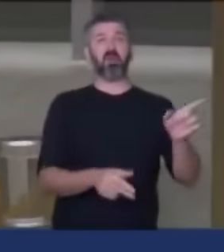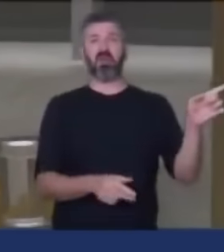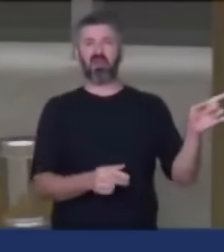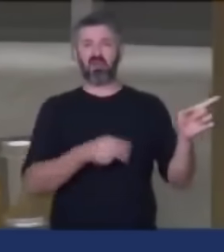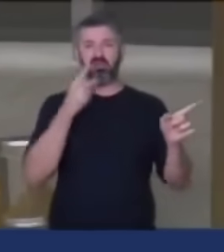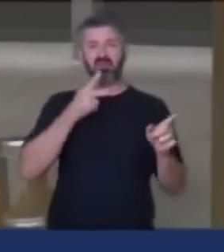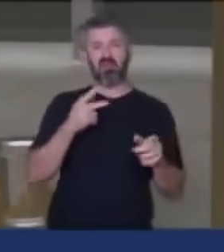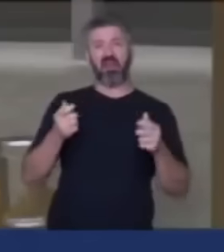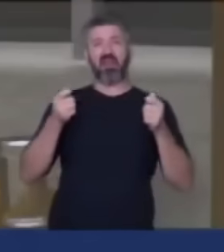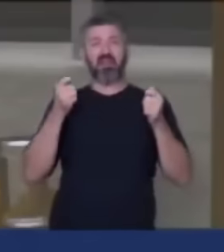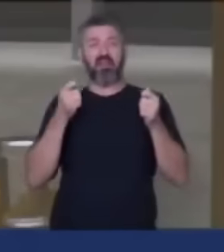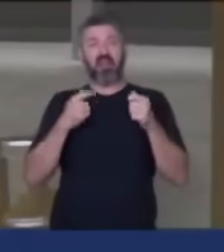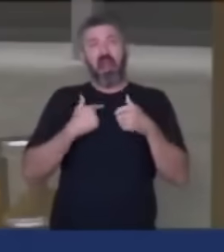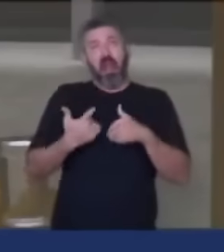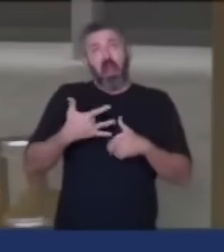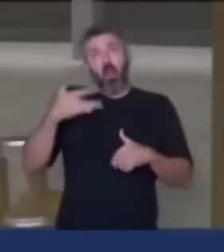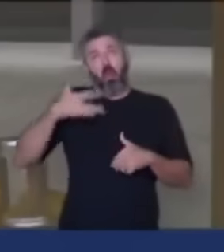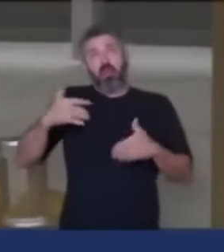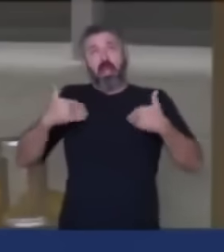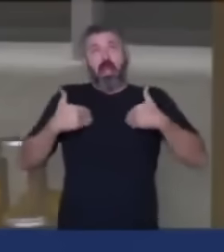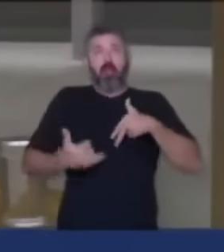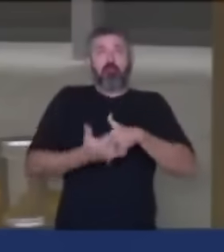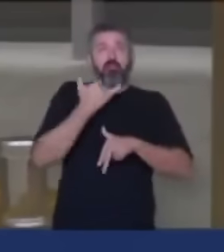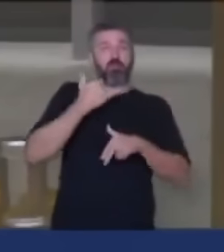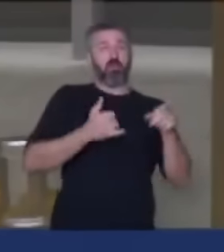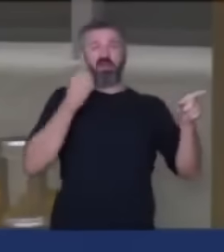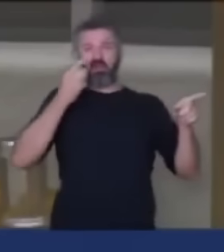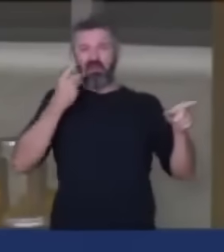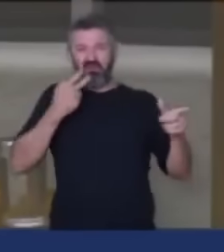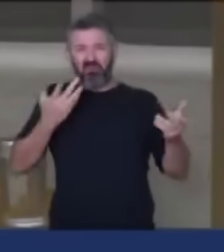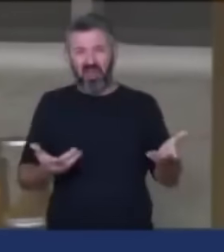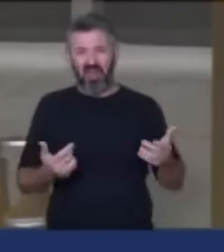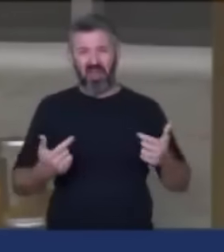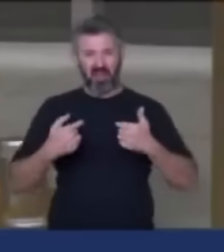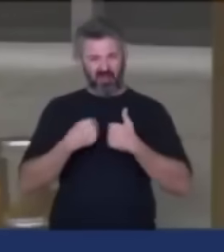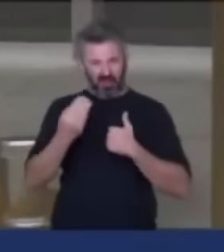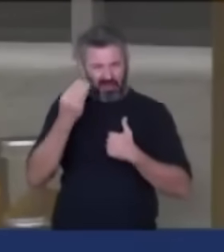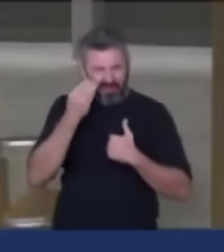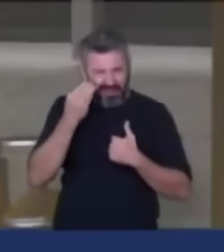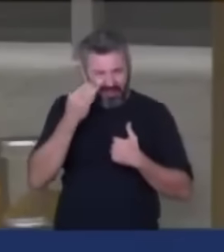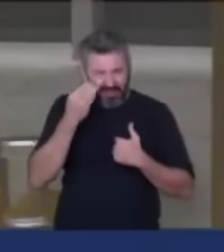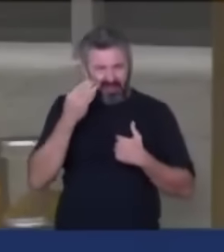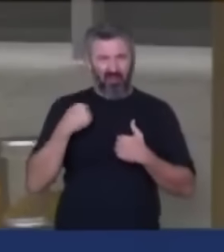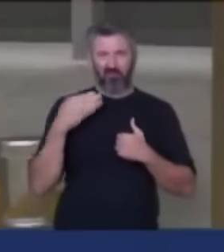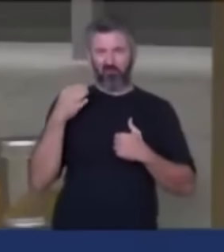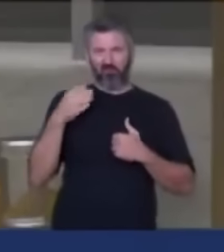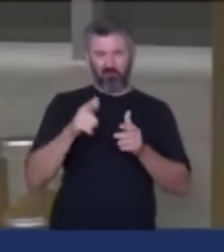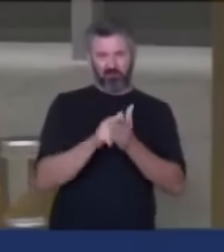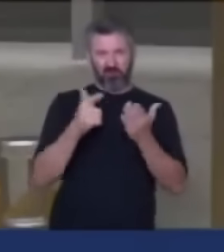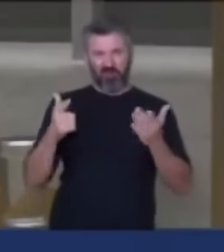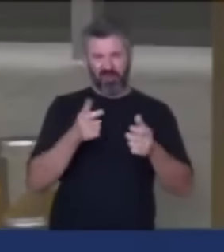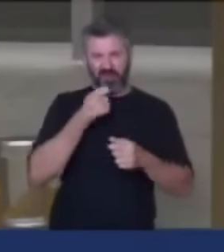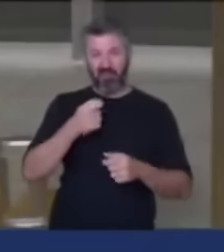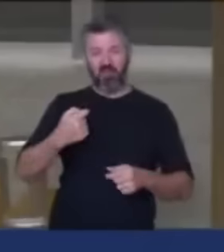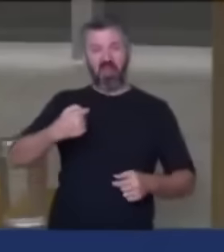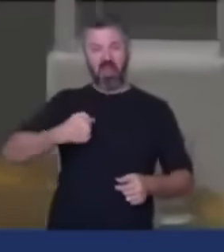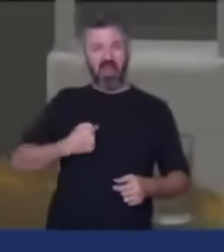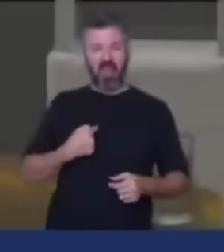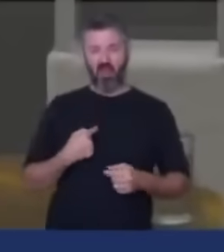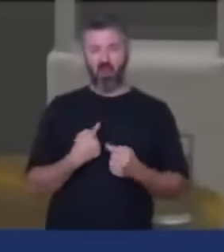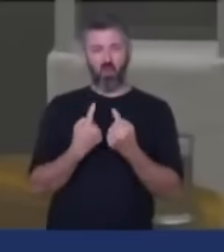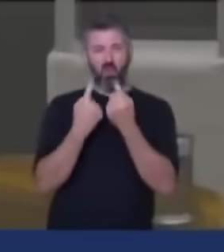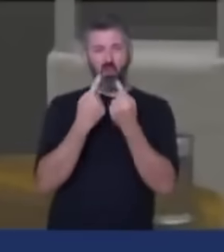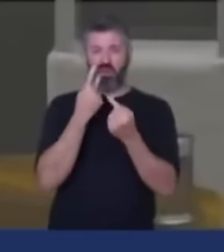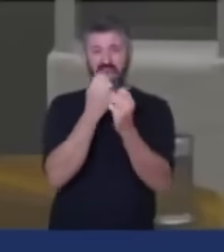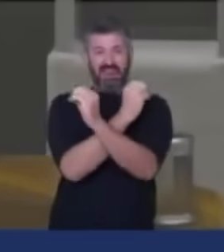tentar se vitimizar o parlamentar disse aqui que eu tentei fui ao jornais as mídias eu não dei nenhum tipo de